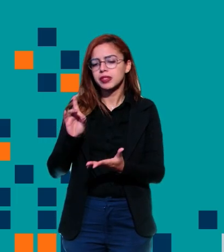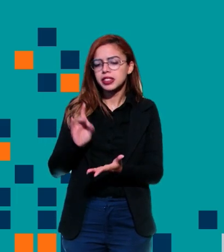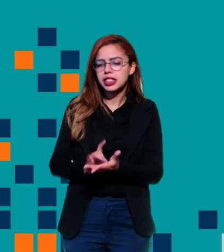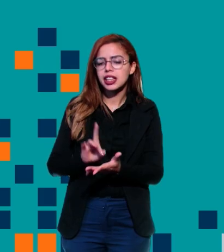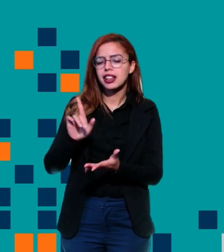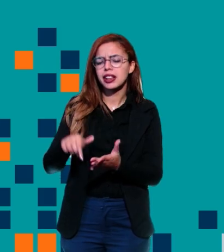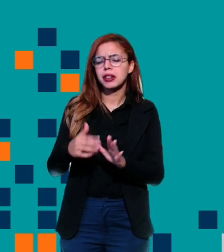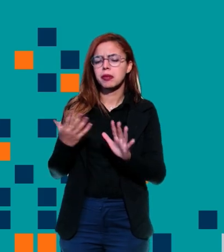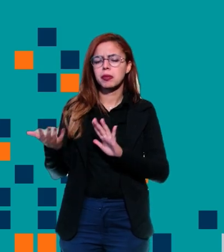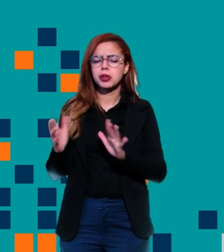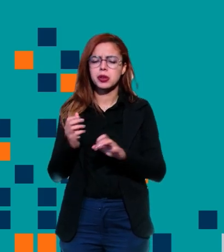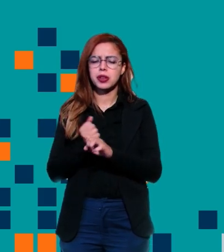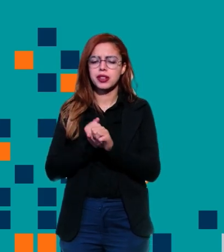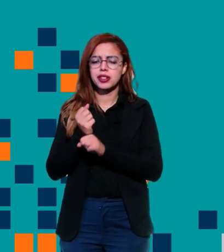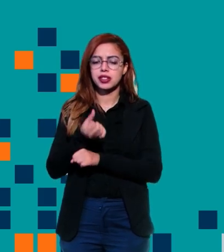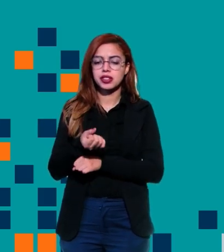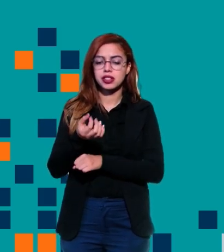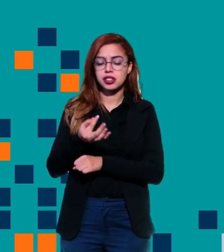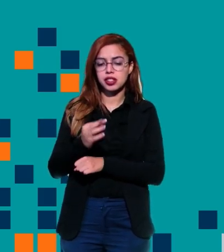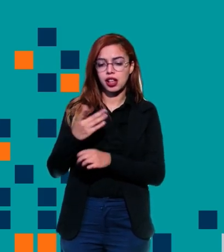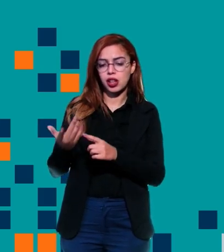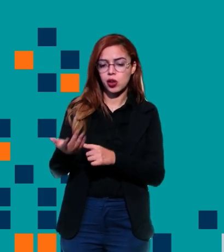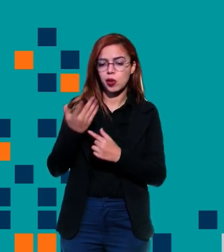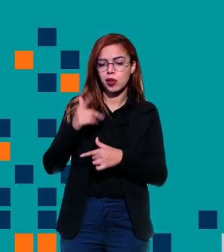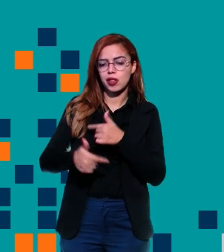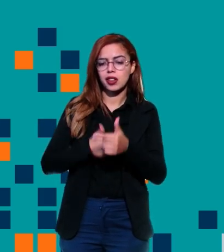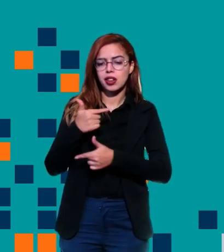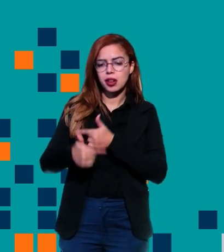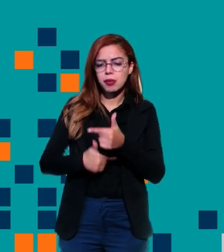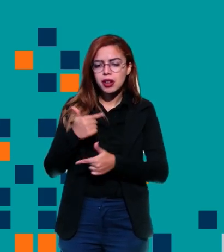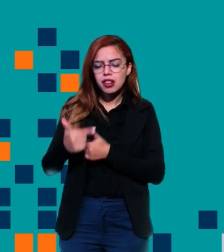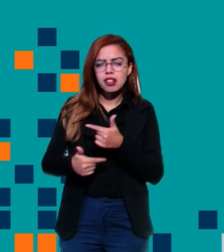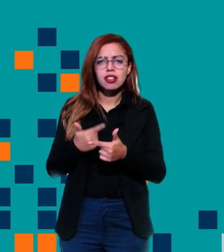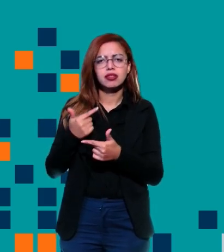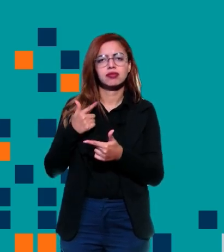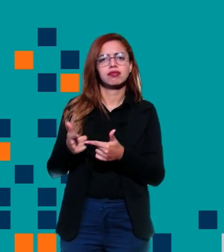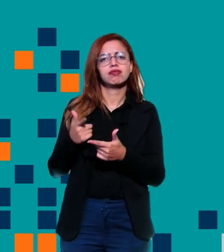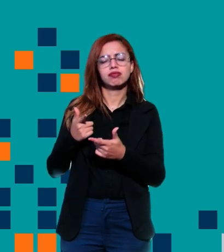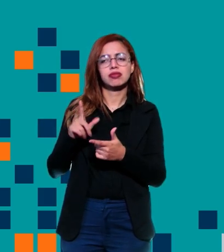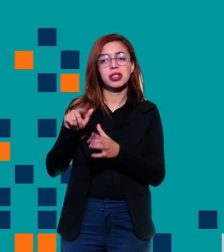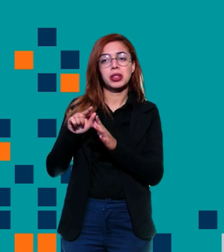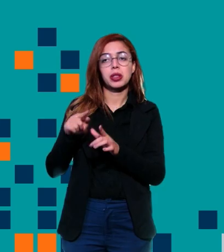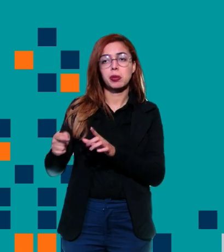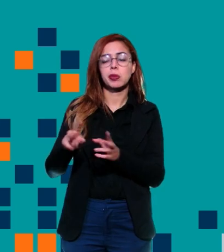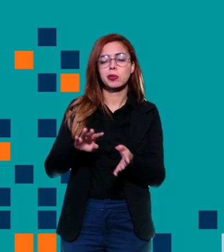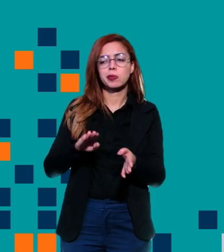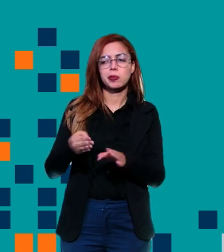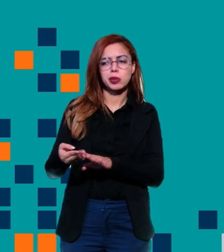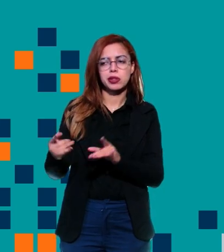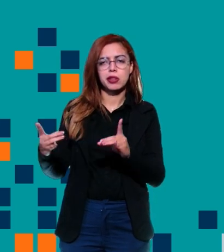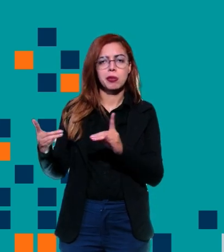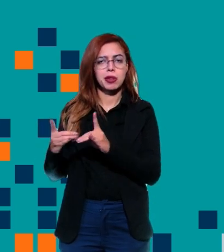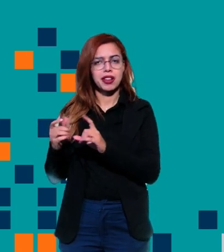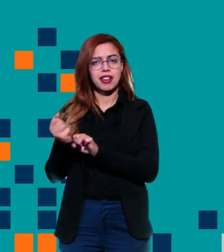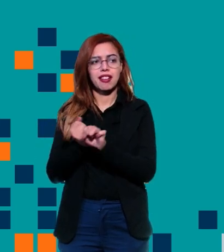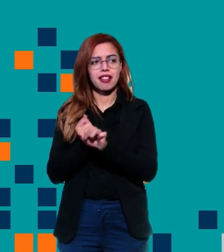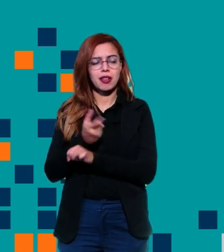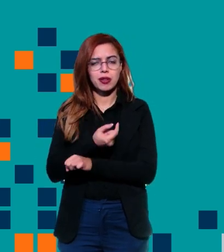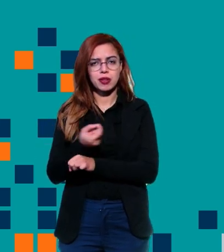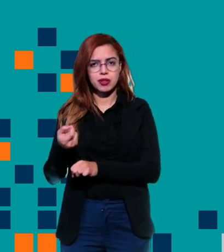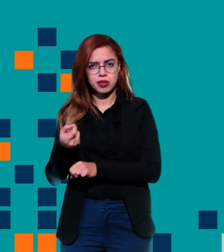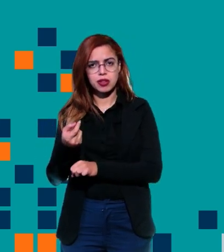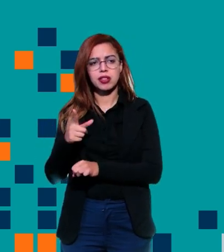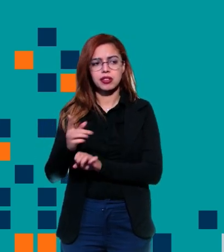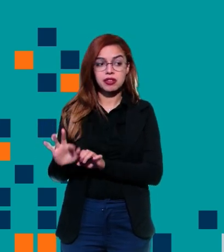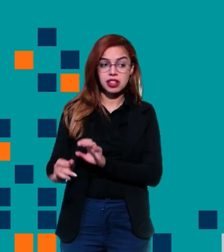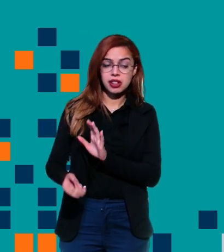anos 60. O Sérgio vai trabalhar até um pouco antes do seu falecimento, nos anos 2000, mas ele vai produzir muita coisa,